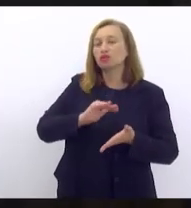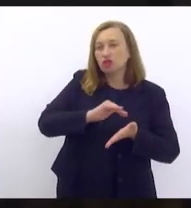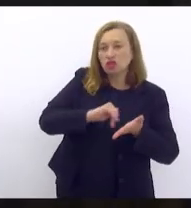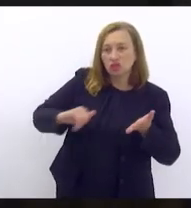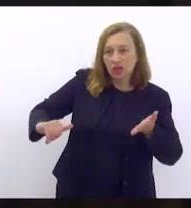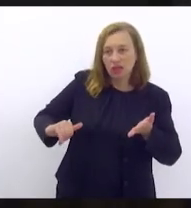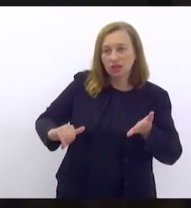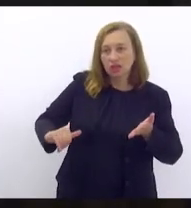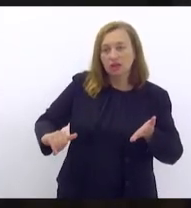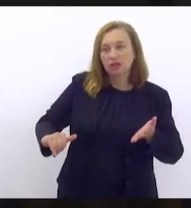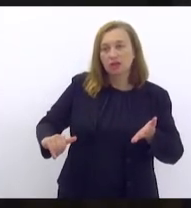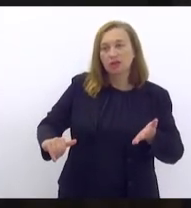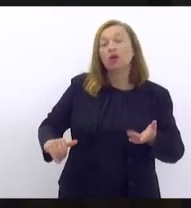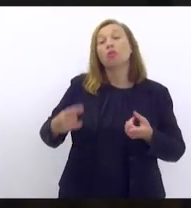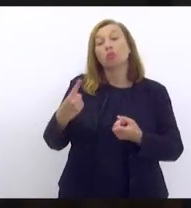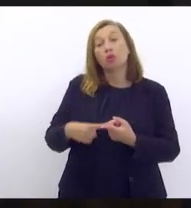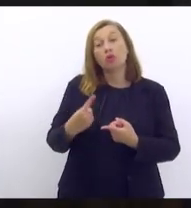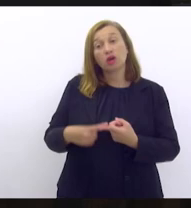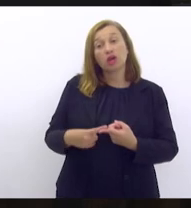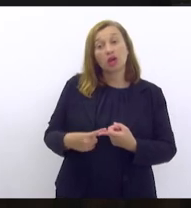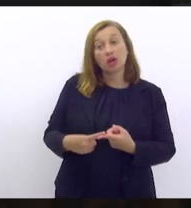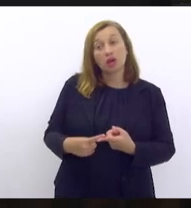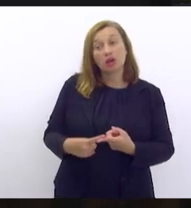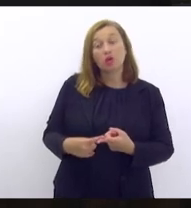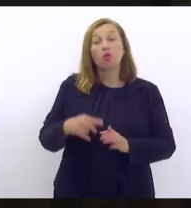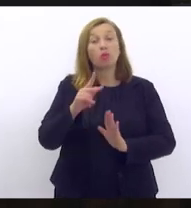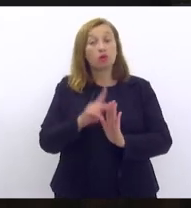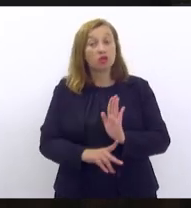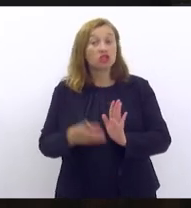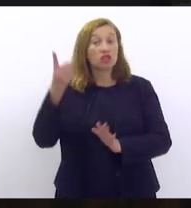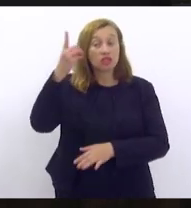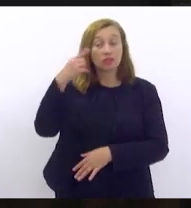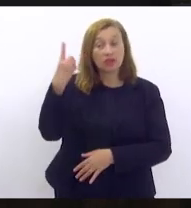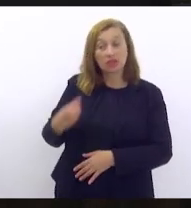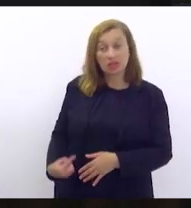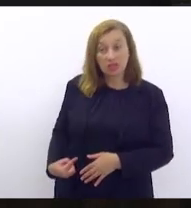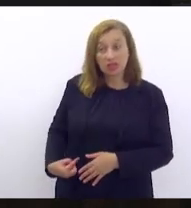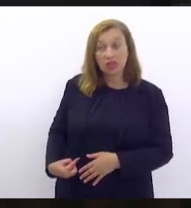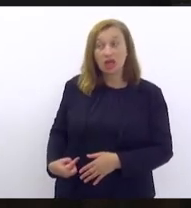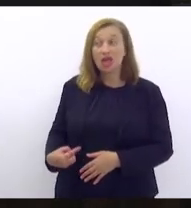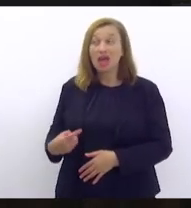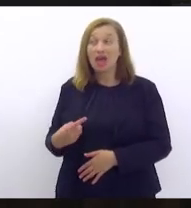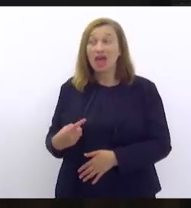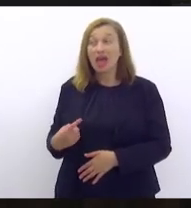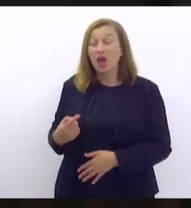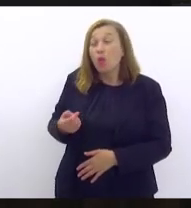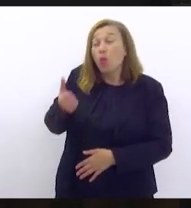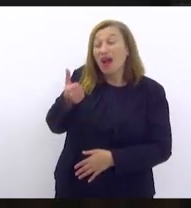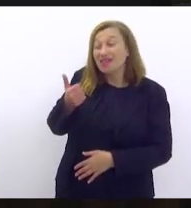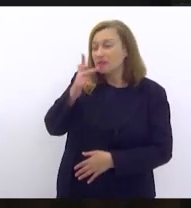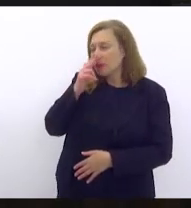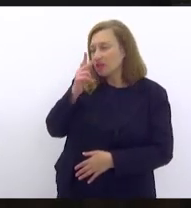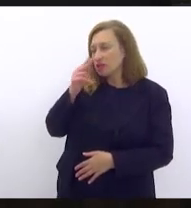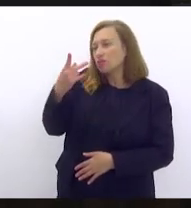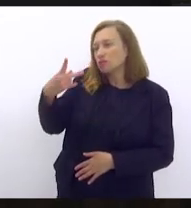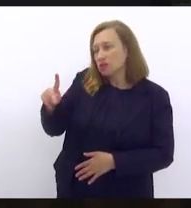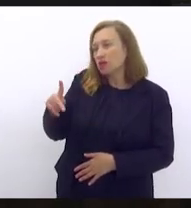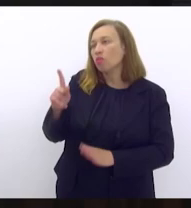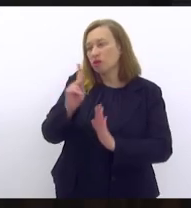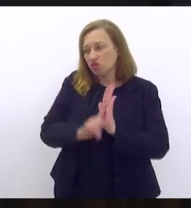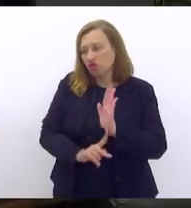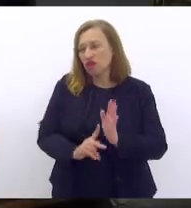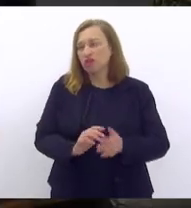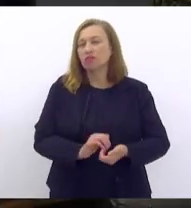pauta, porque o projeto da deputada Dani Balbi tem proximidades com o projeto de Vossa